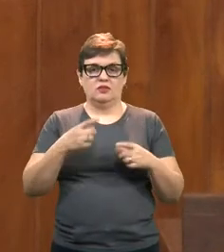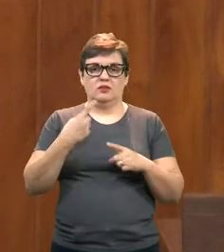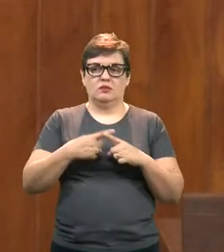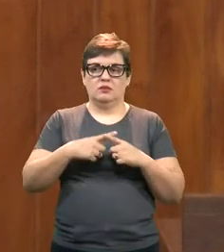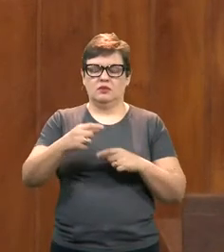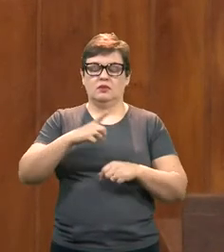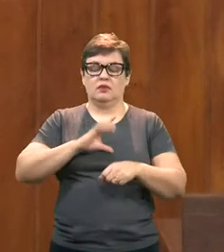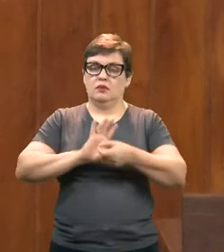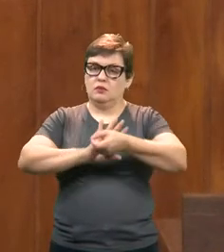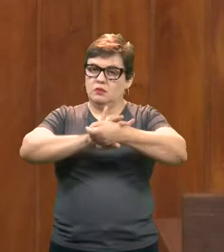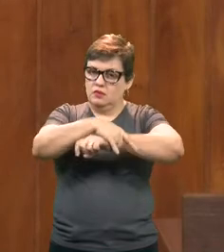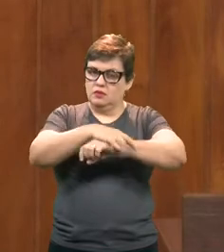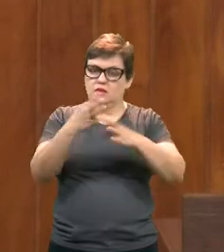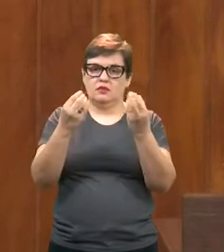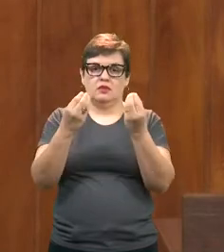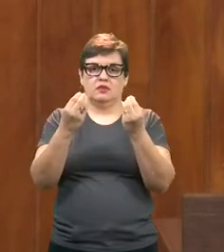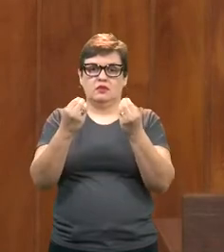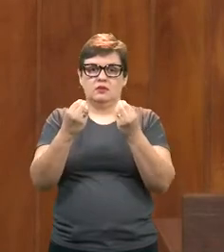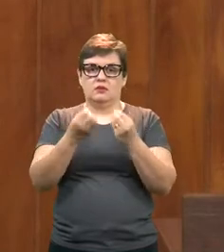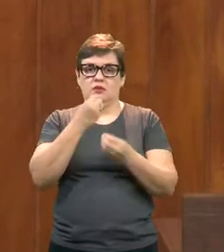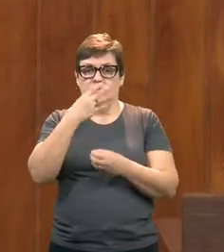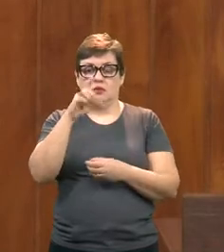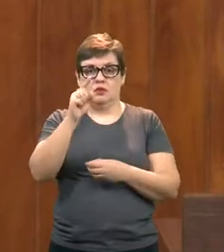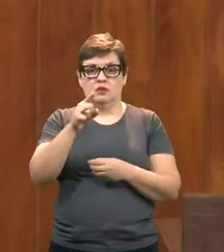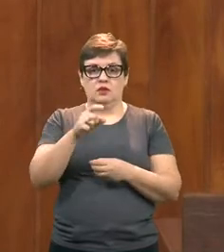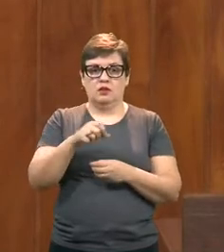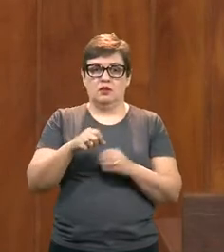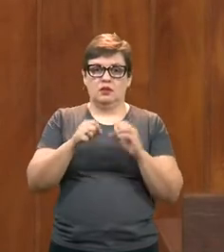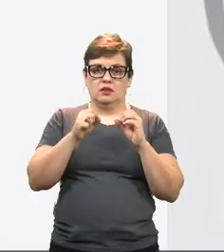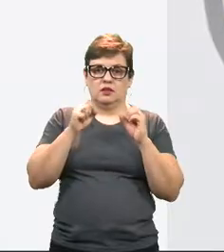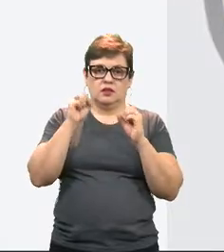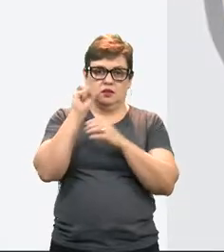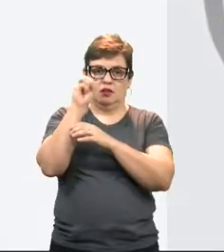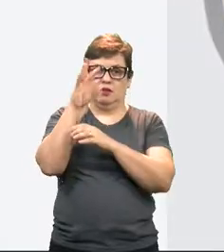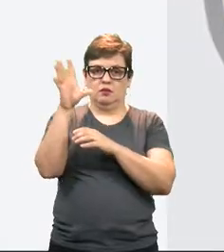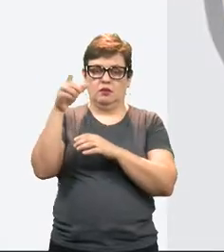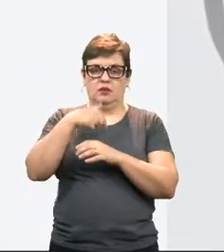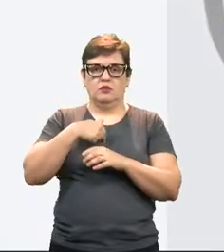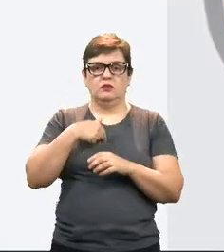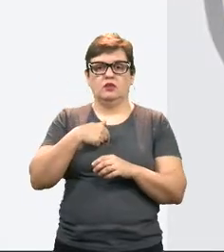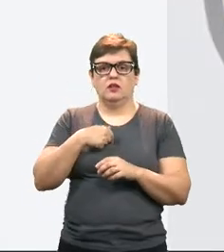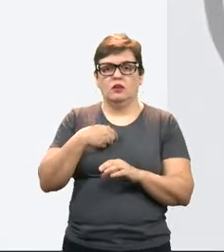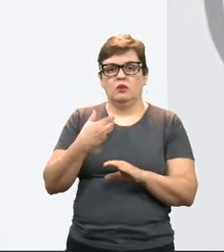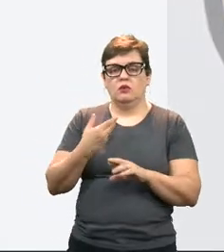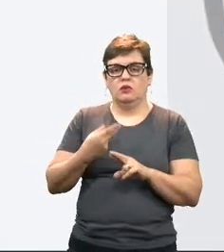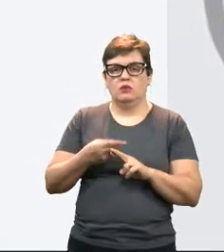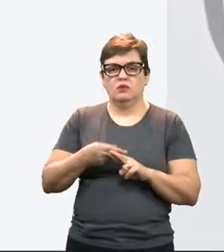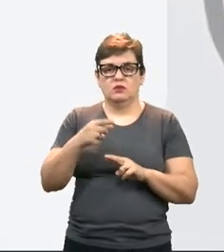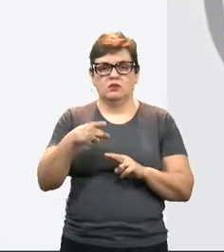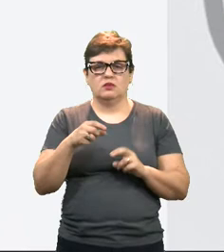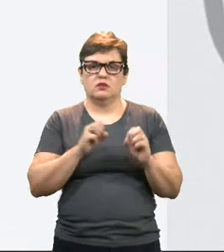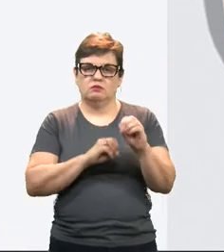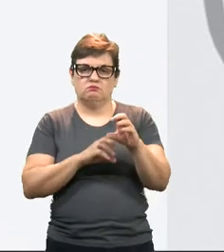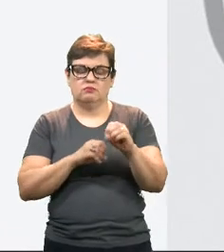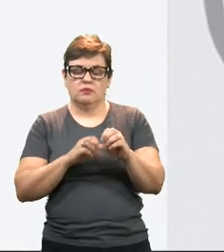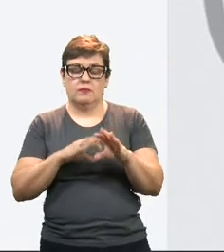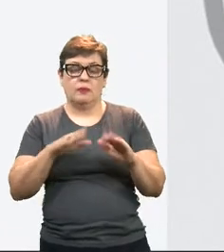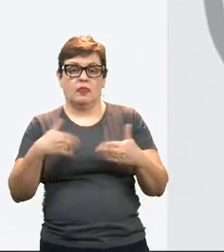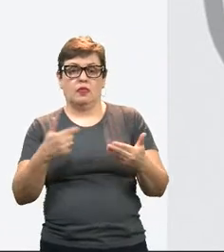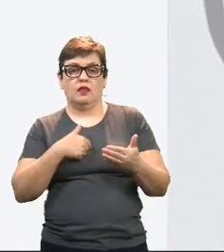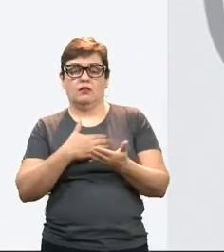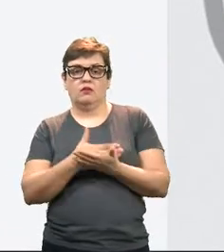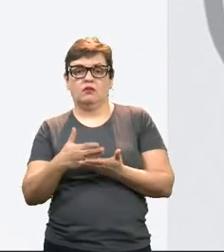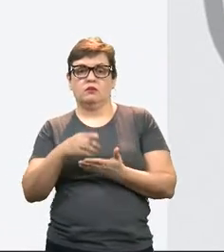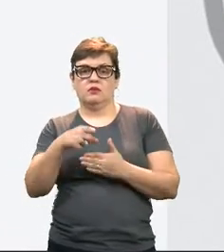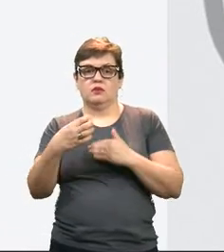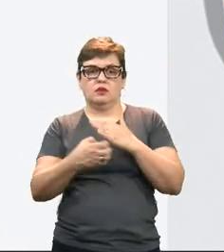terapêutica. Esse slide que eu coloquei aí é que eu utilizo nessa aula. Quando eu comecei nessa empresa,